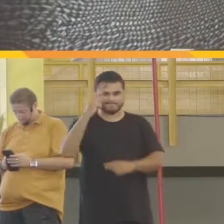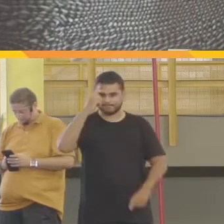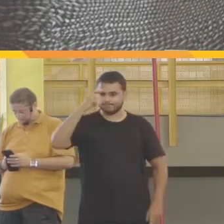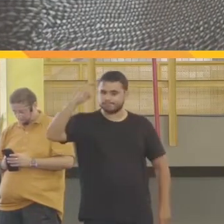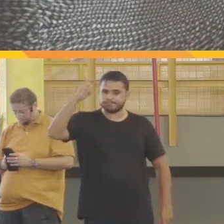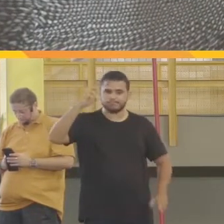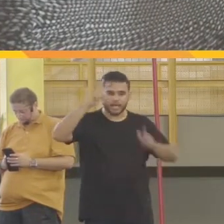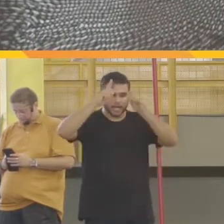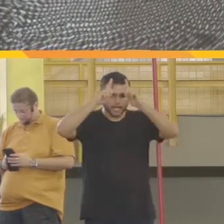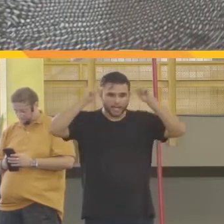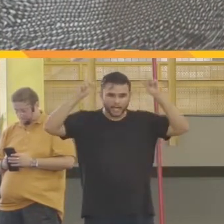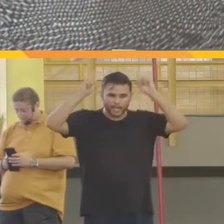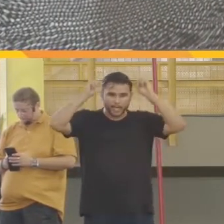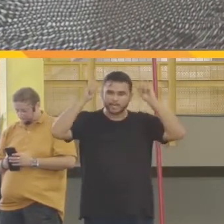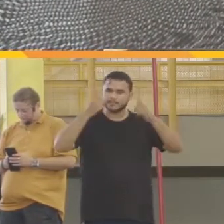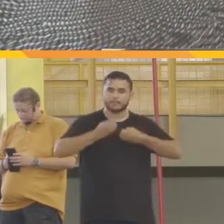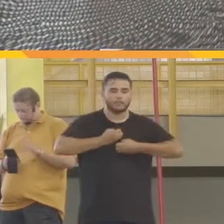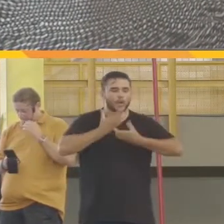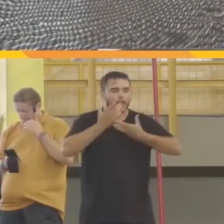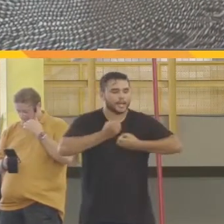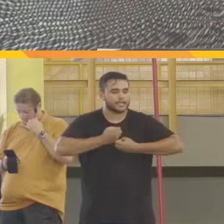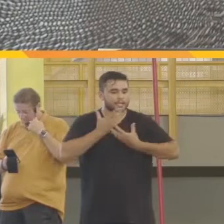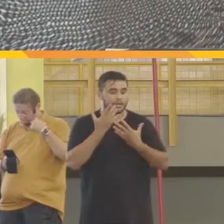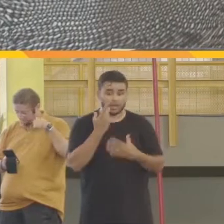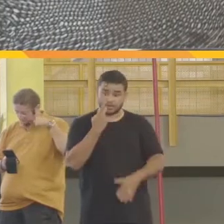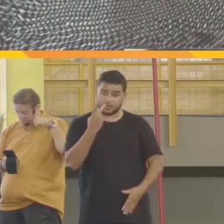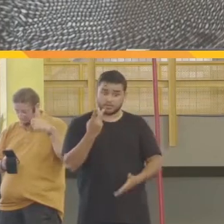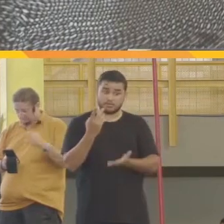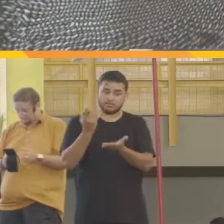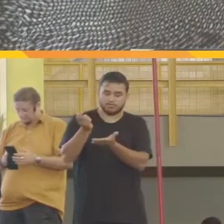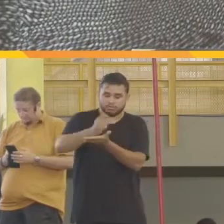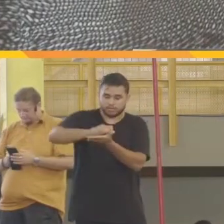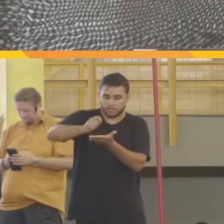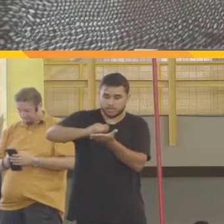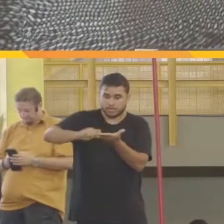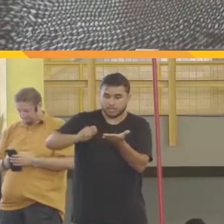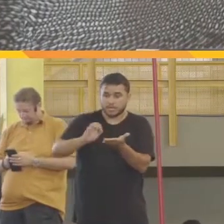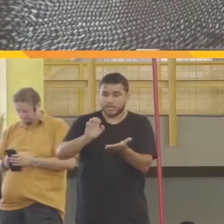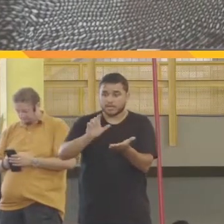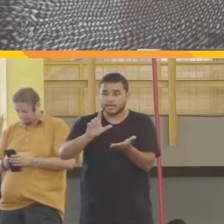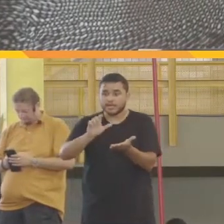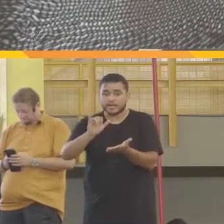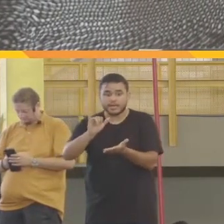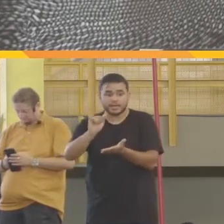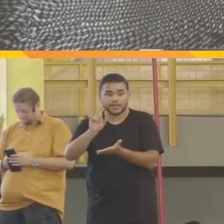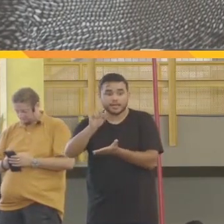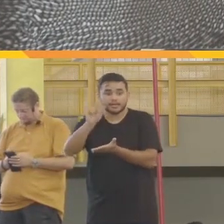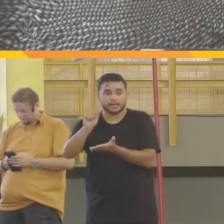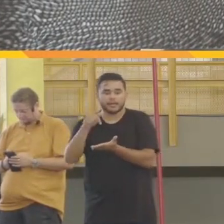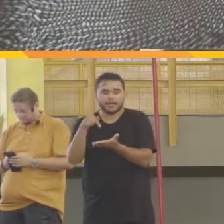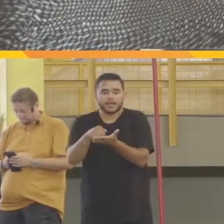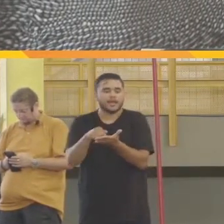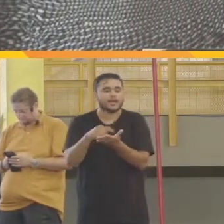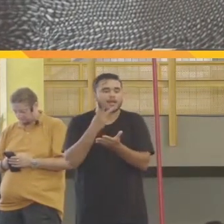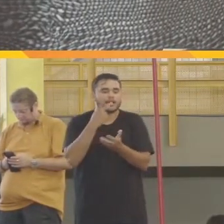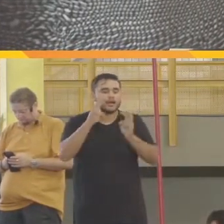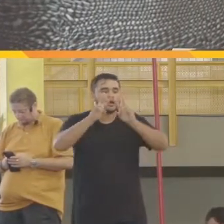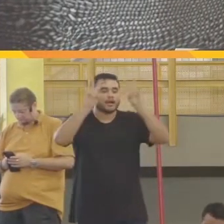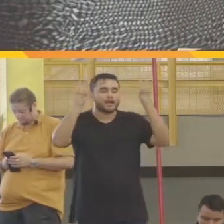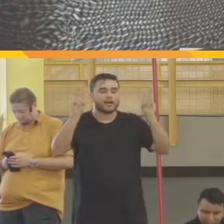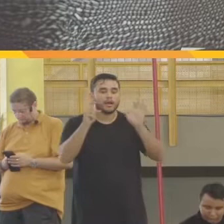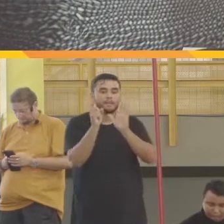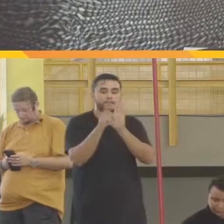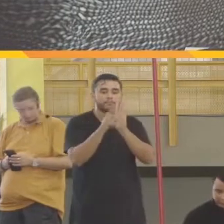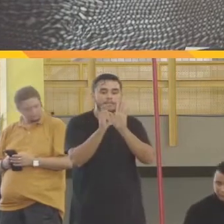de todos os tempos, ao escrever Ilíada, Homero, ele se utilizava da mitologia como uma forma